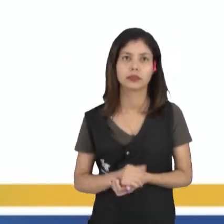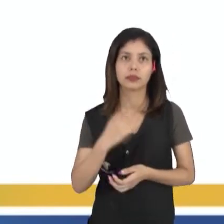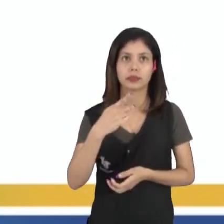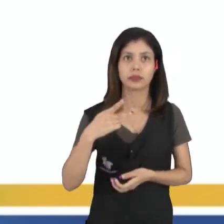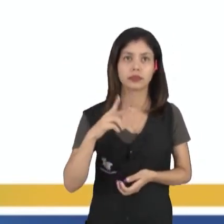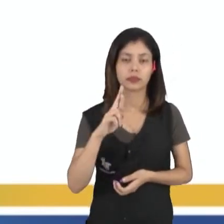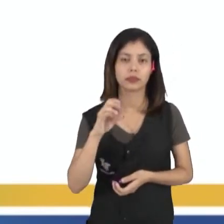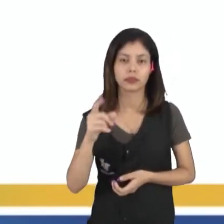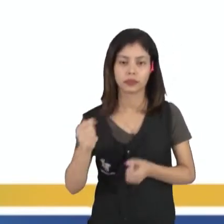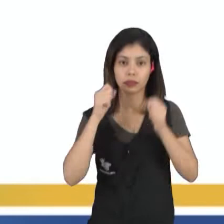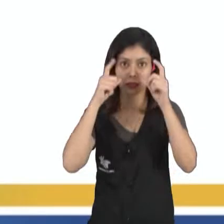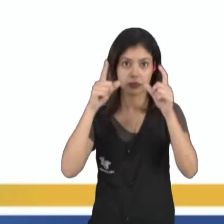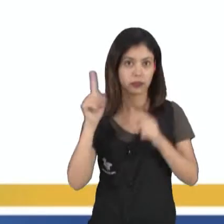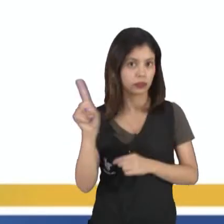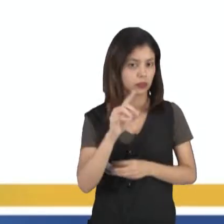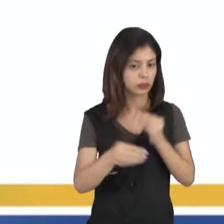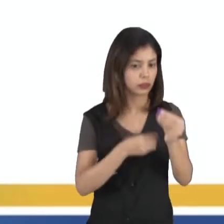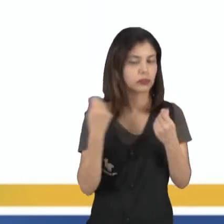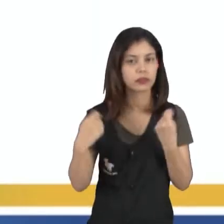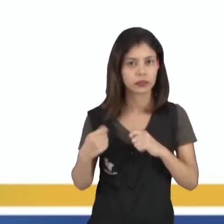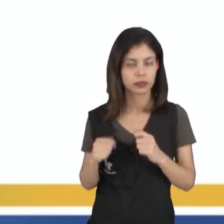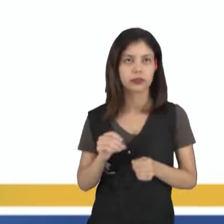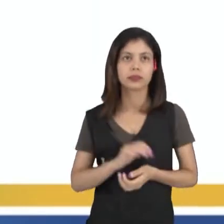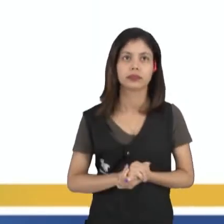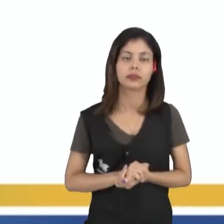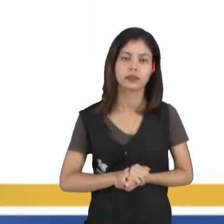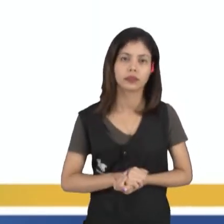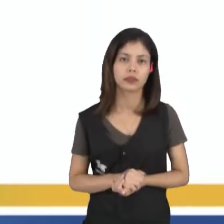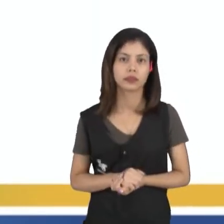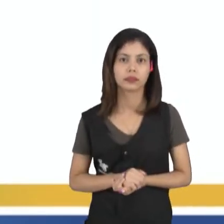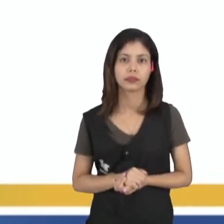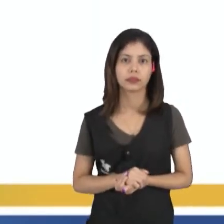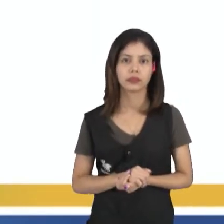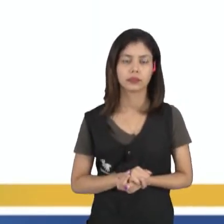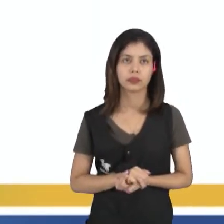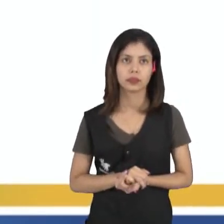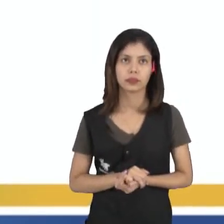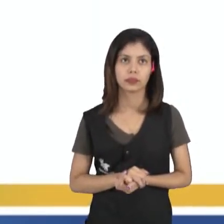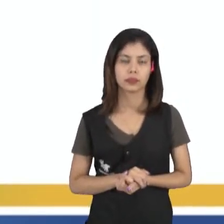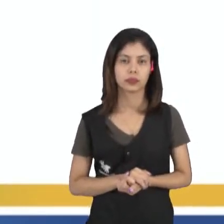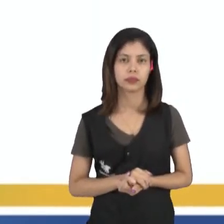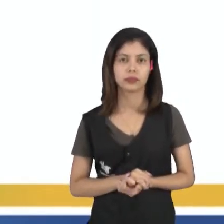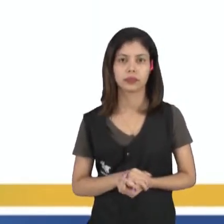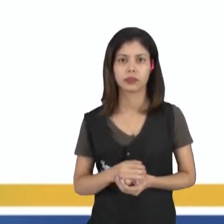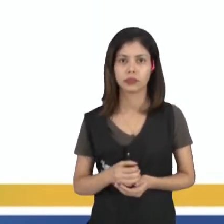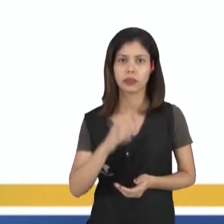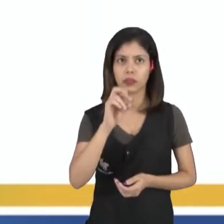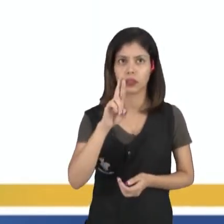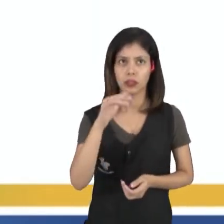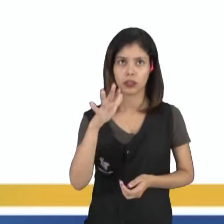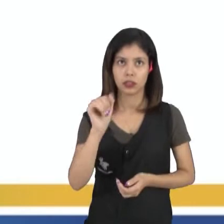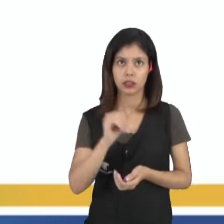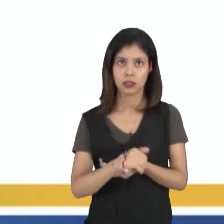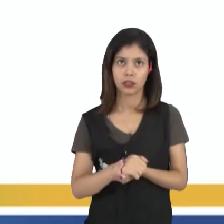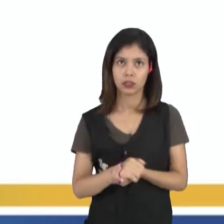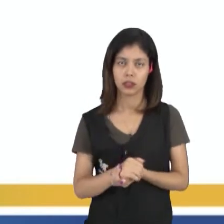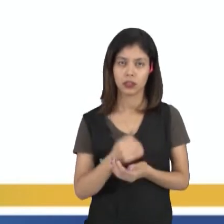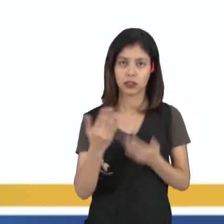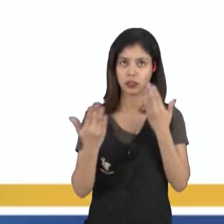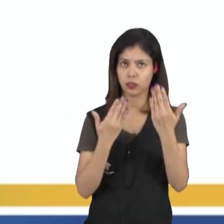não foi tão atencioso como deveria. Tá? É uma oração subordinada